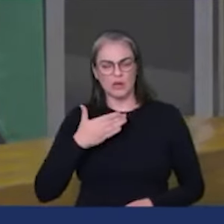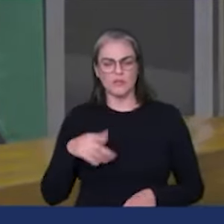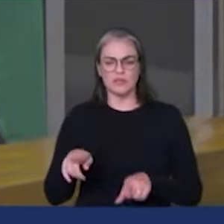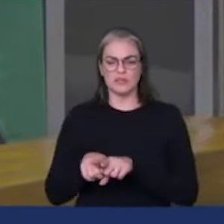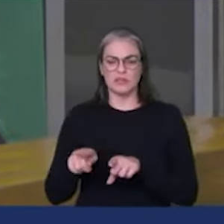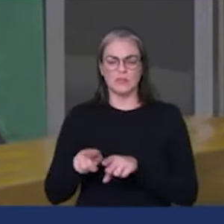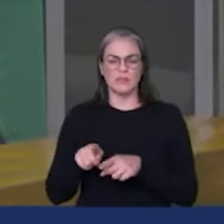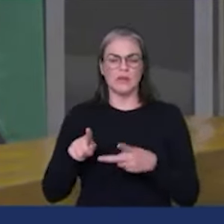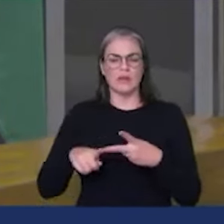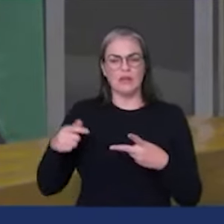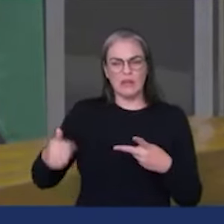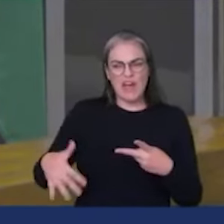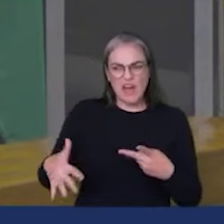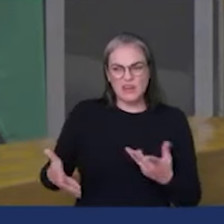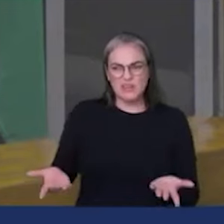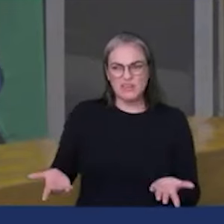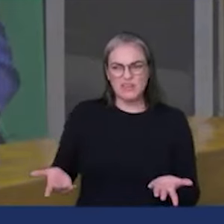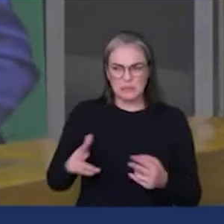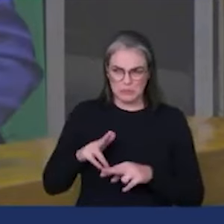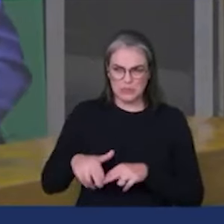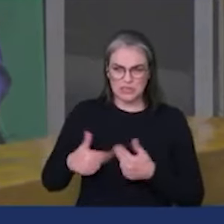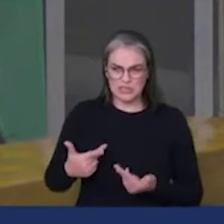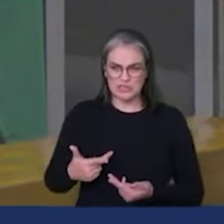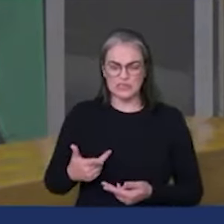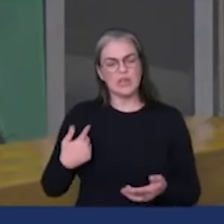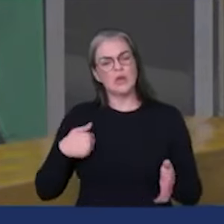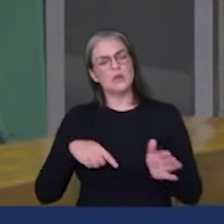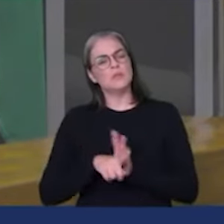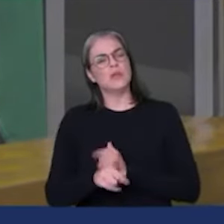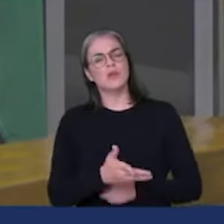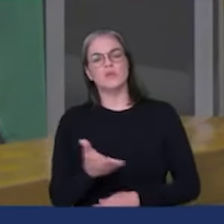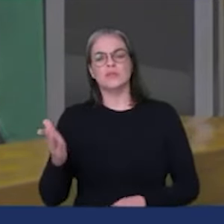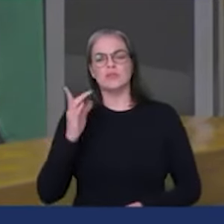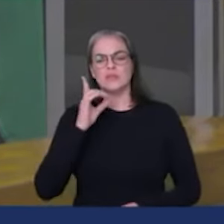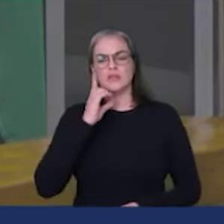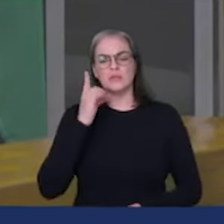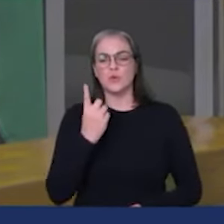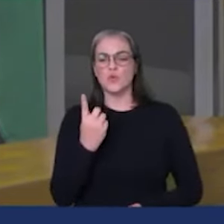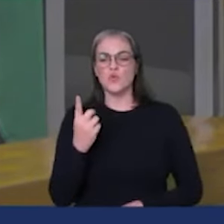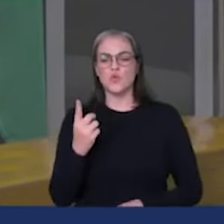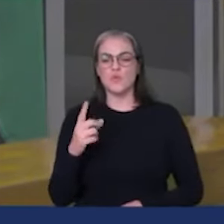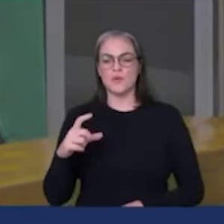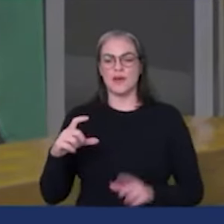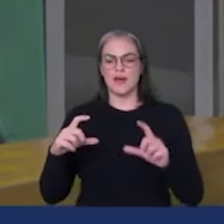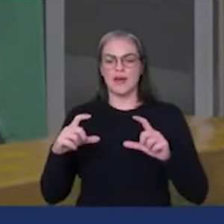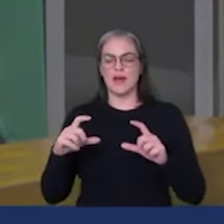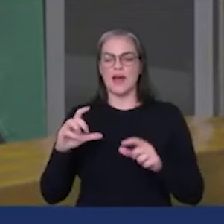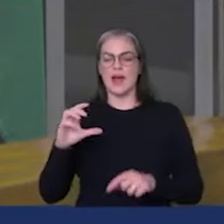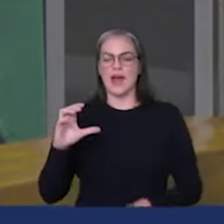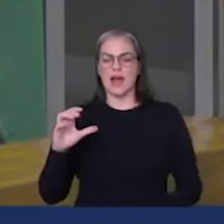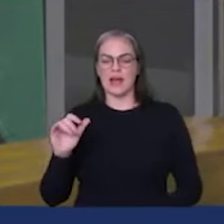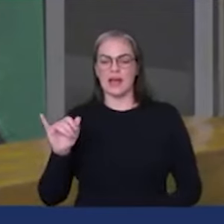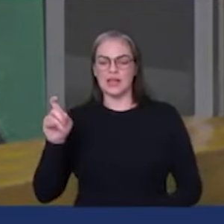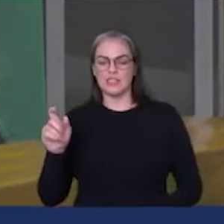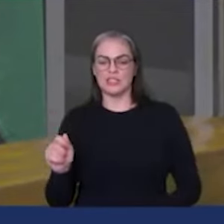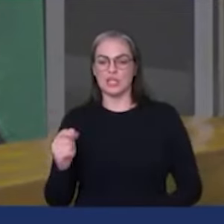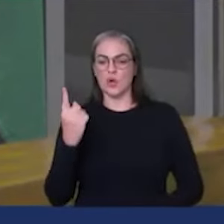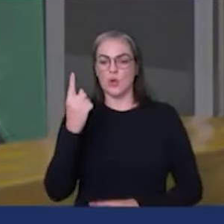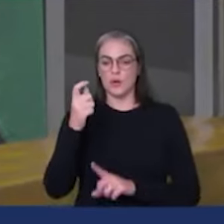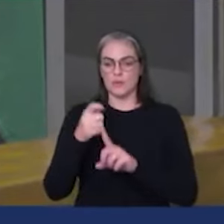elevados custos. Eu pergunto aos senhores deputados presentes, uma caixa de metilfenidato para um mês, mesmo